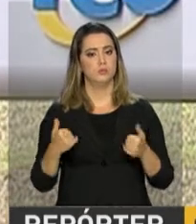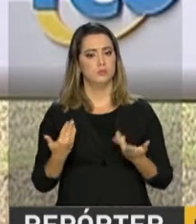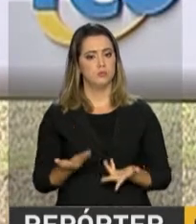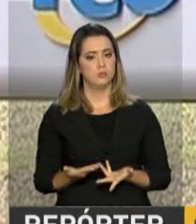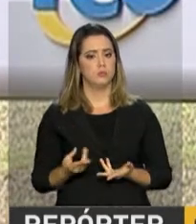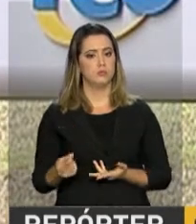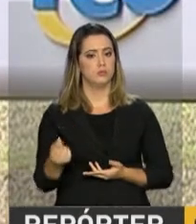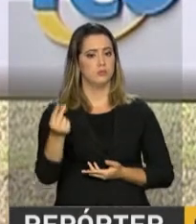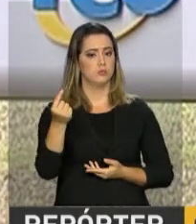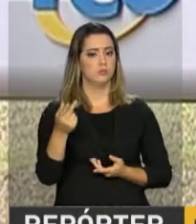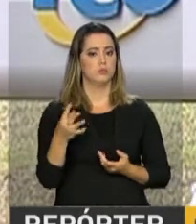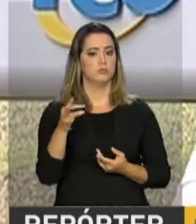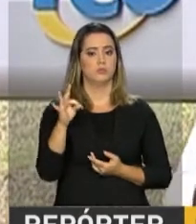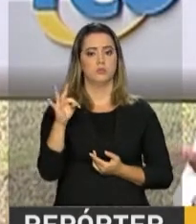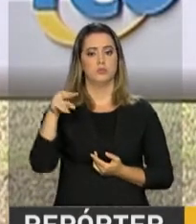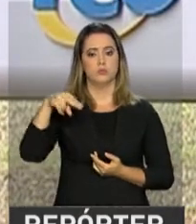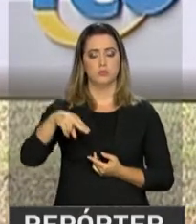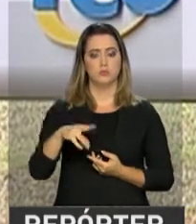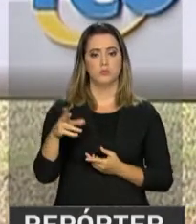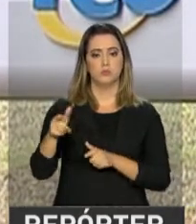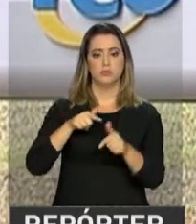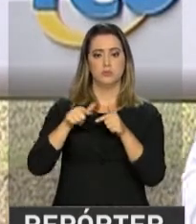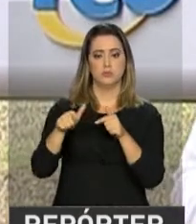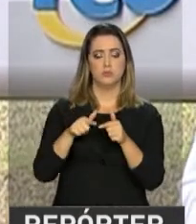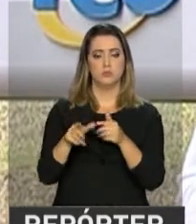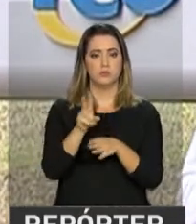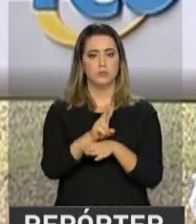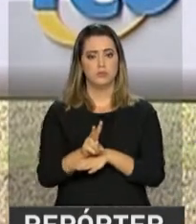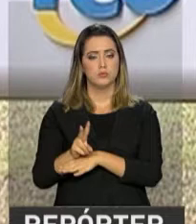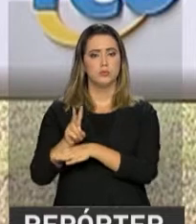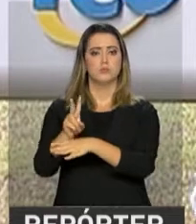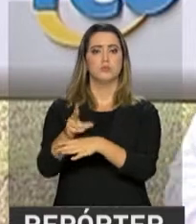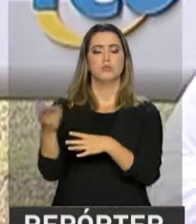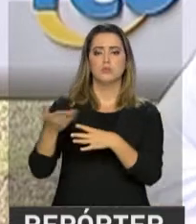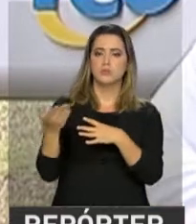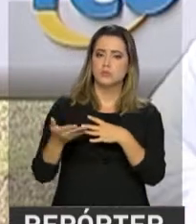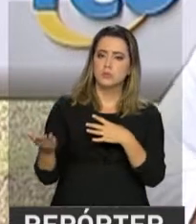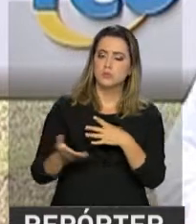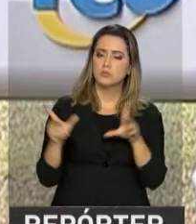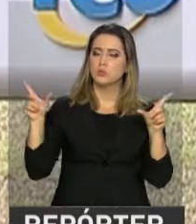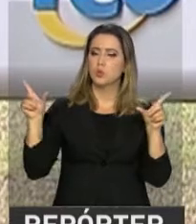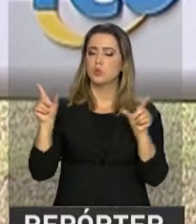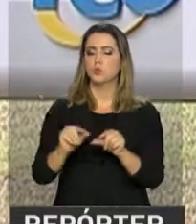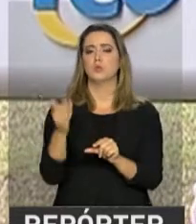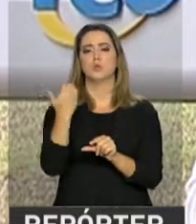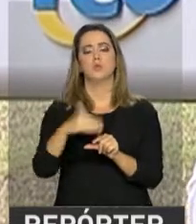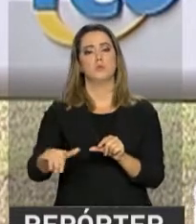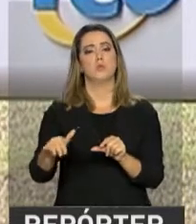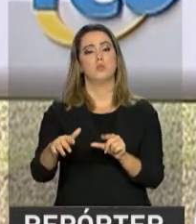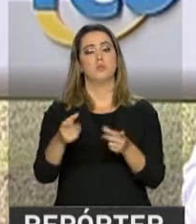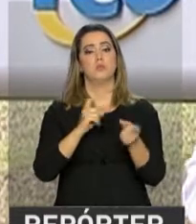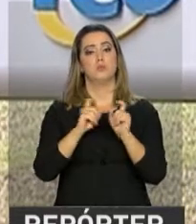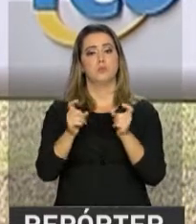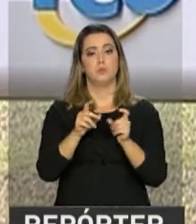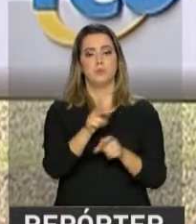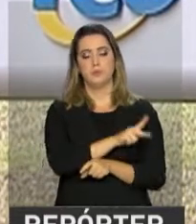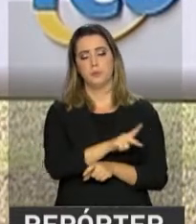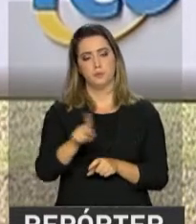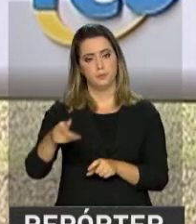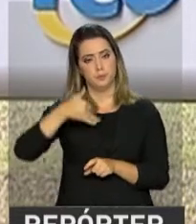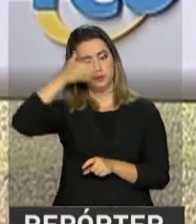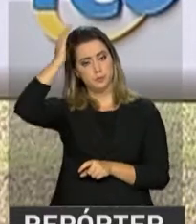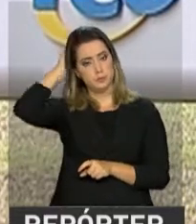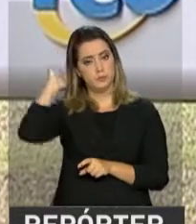pelo Tesouro Nacional em operações de crédito e financiamento caíram pela metade na administração do presidente